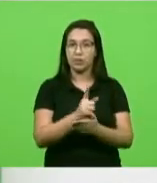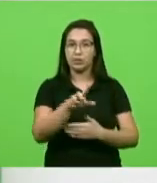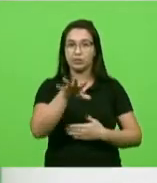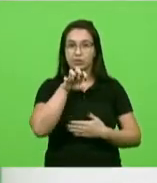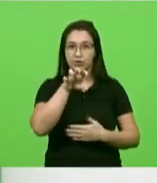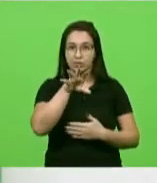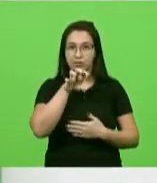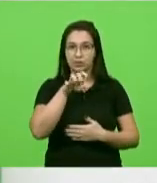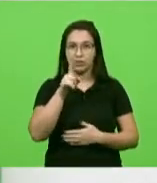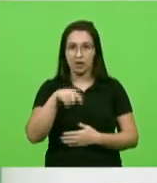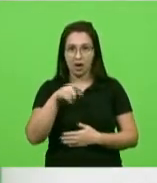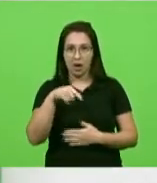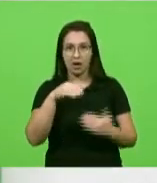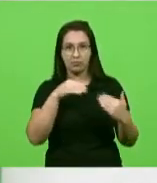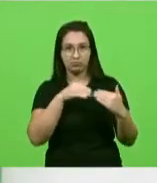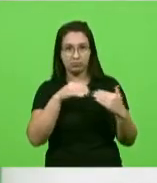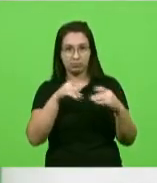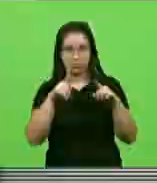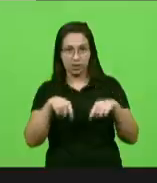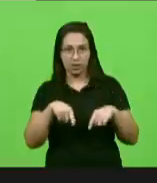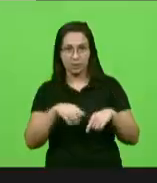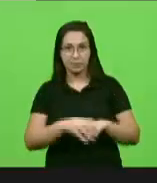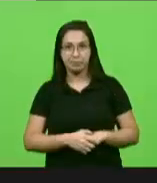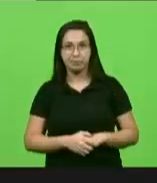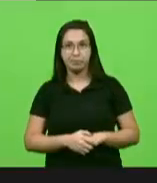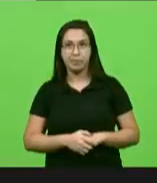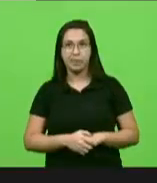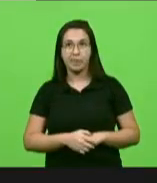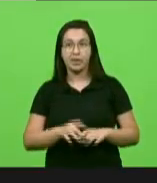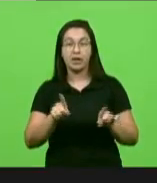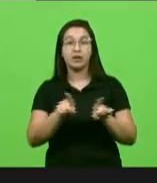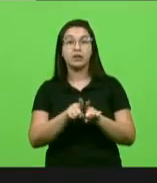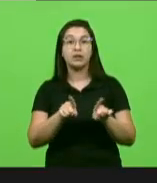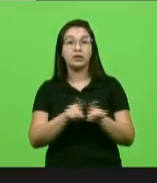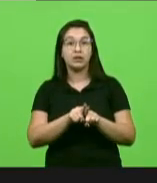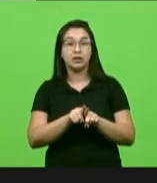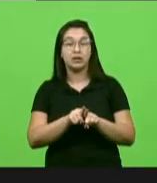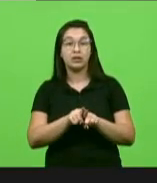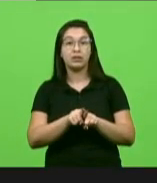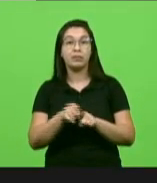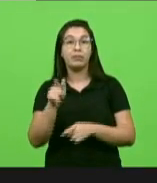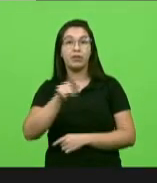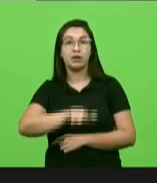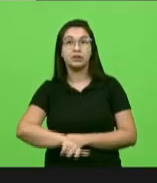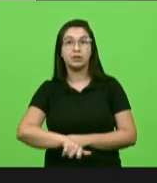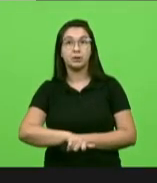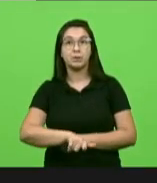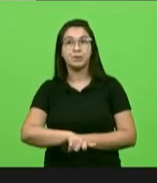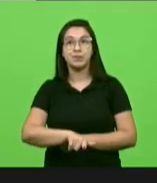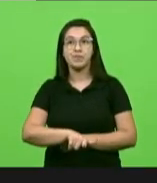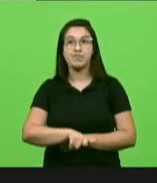respiradores. É isso, deputado Laércio Schuster? E também, senhor presidente, da